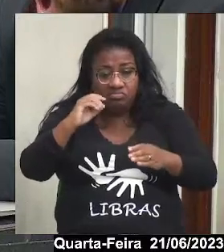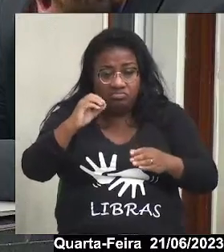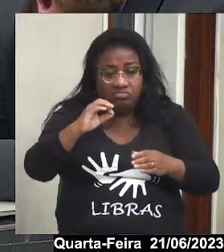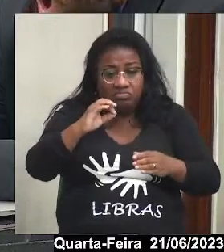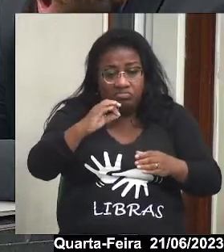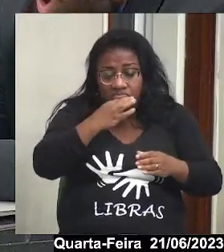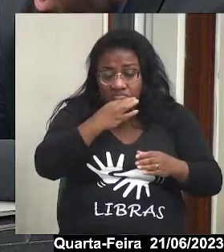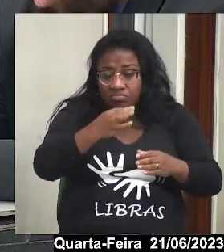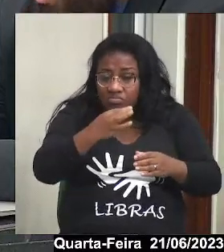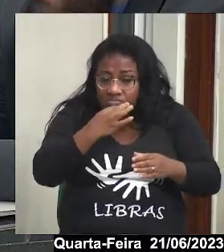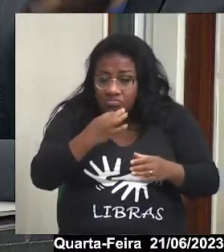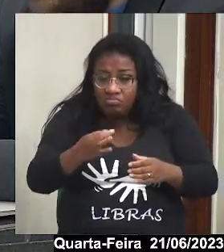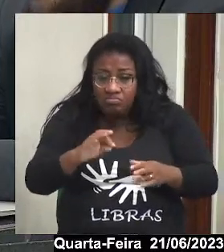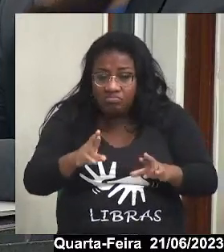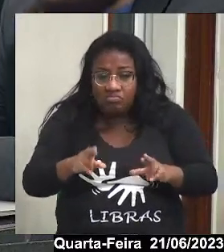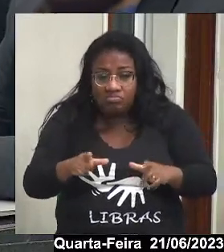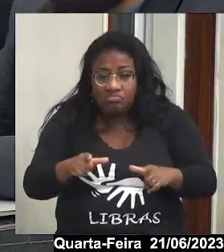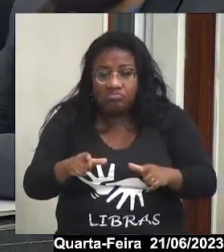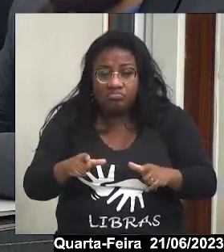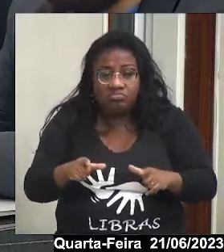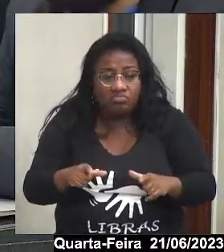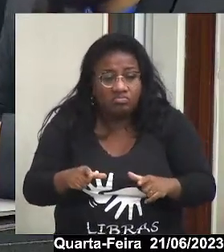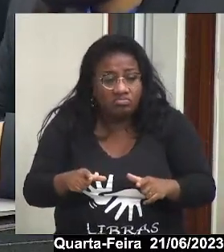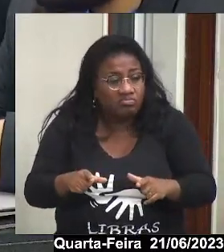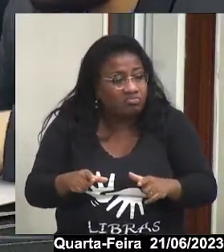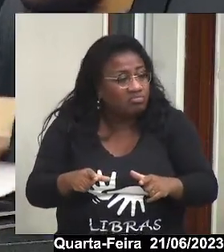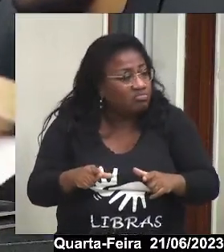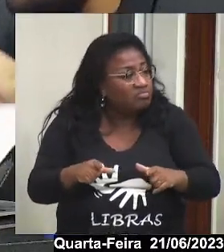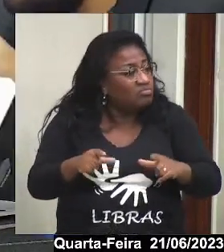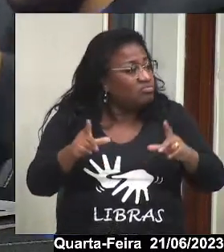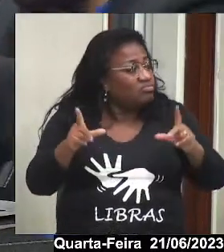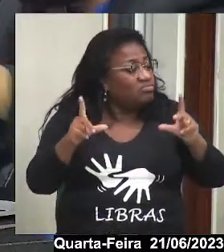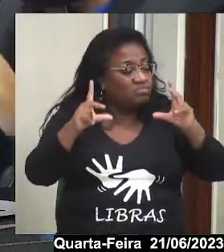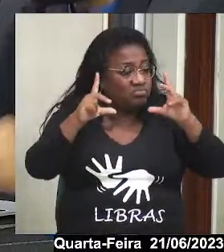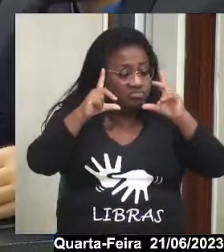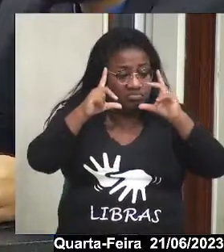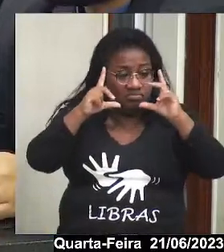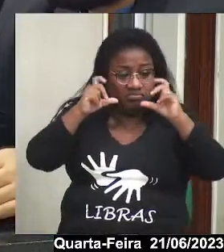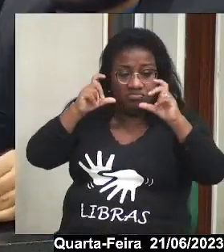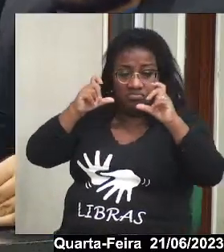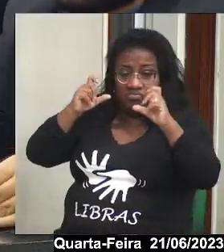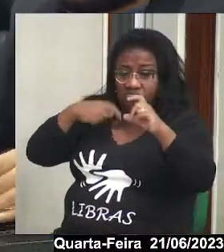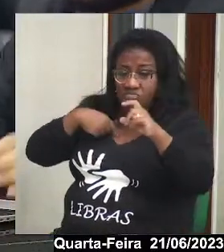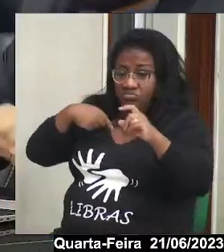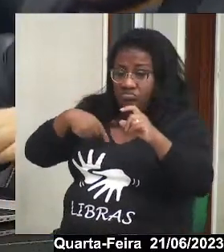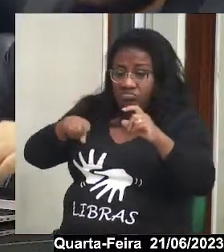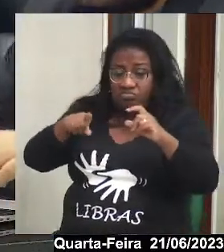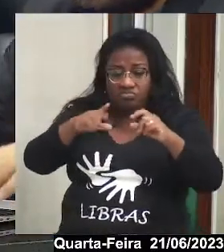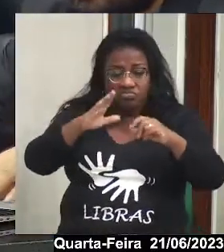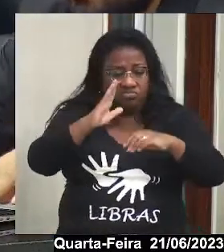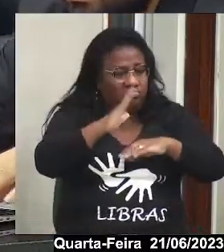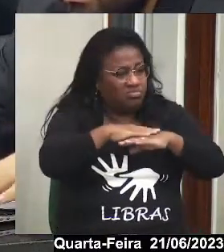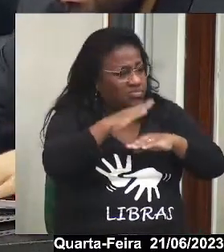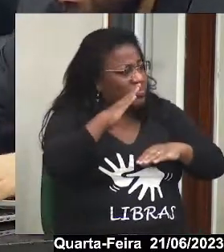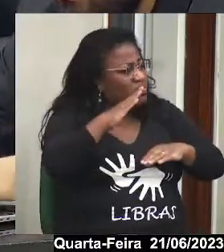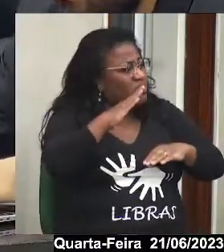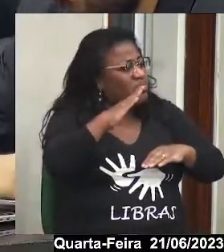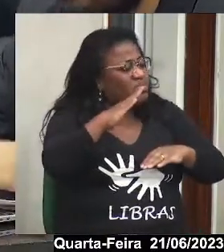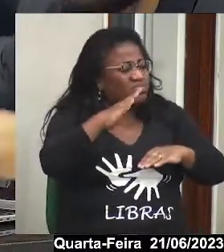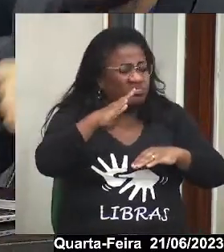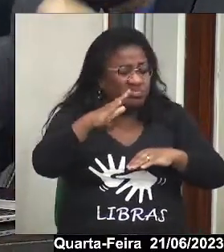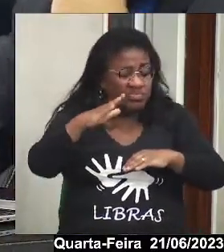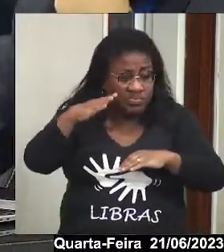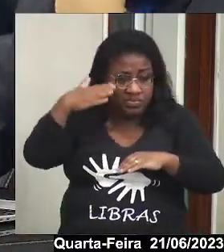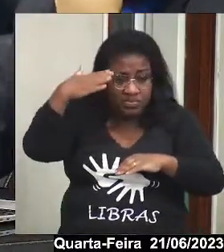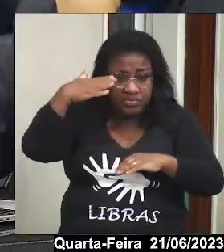uma opinião diferente? Você acha que tem cabimento uma coisa como essa? Só que eu vi a foto, eu não participei, porque eu estava em prova ontem na faculdade. Mas o